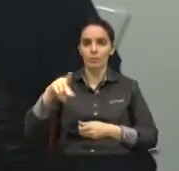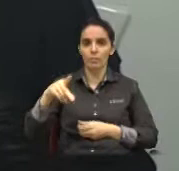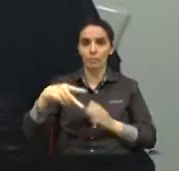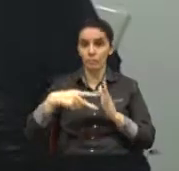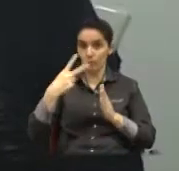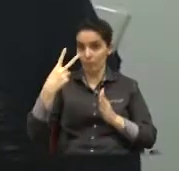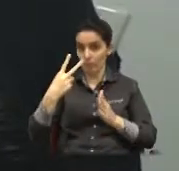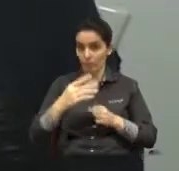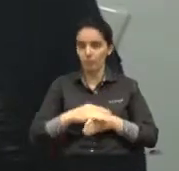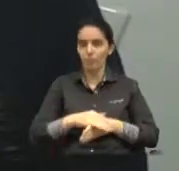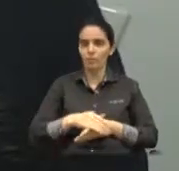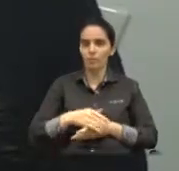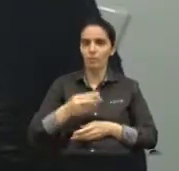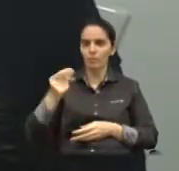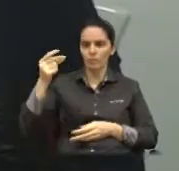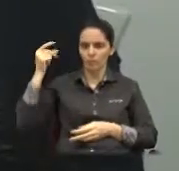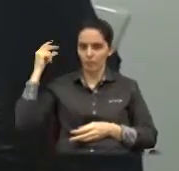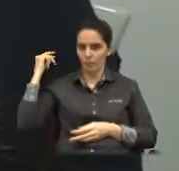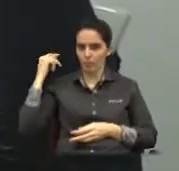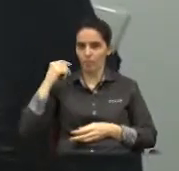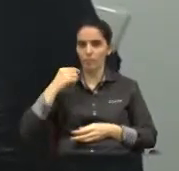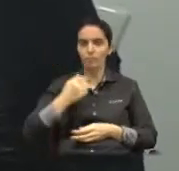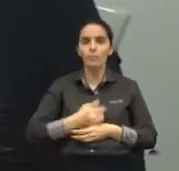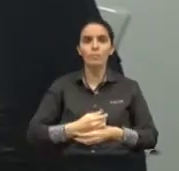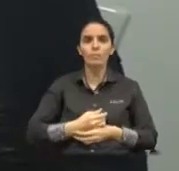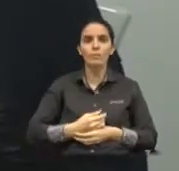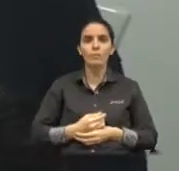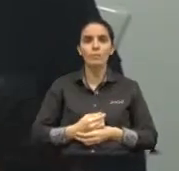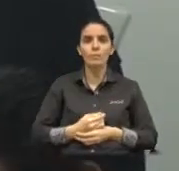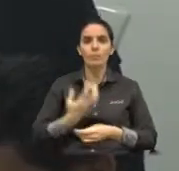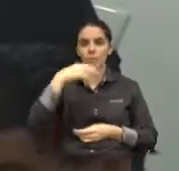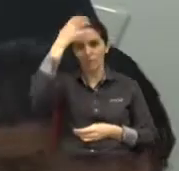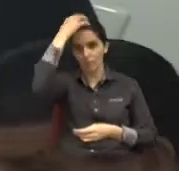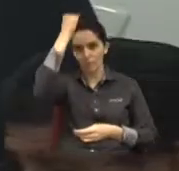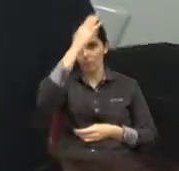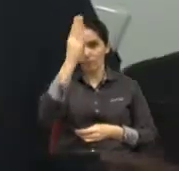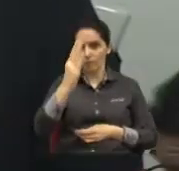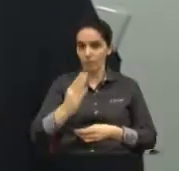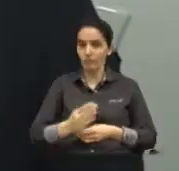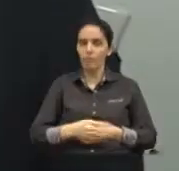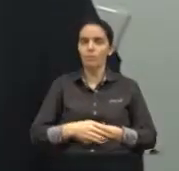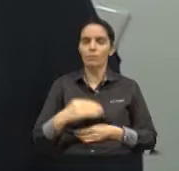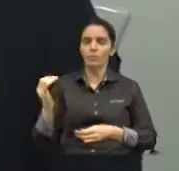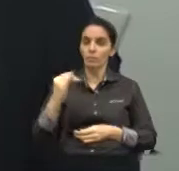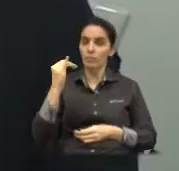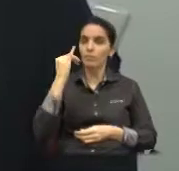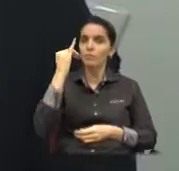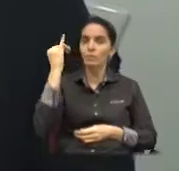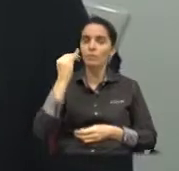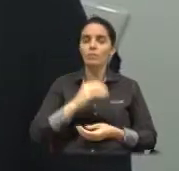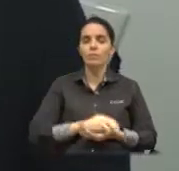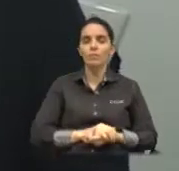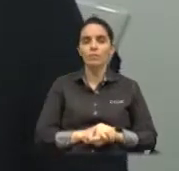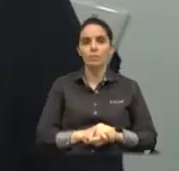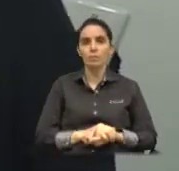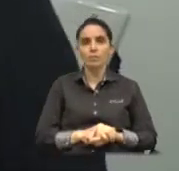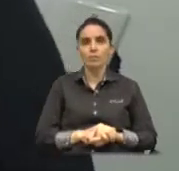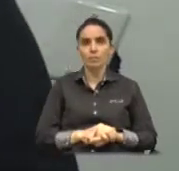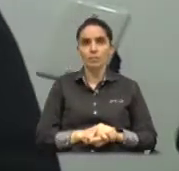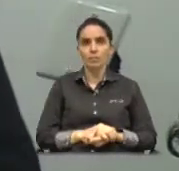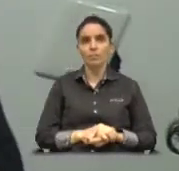nós temos que ressaltar a importância de todo o trabalho que é feito dentro da comunidade,